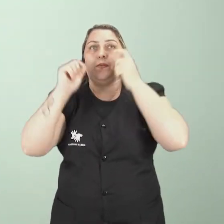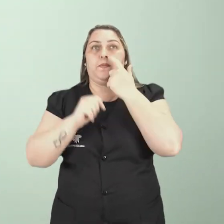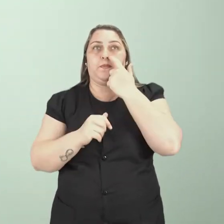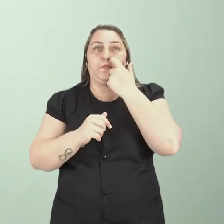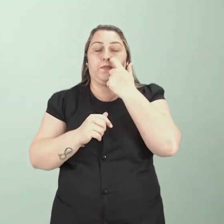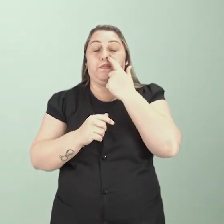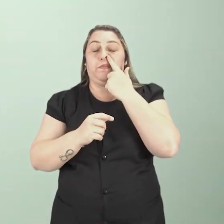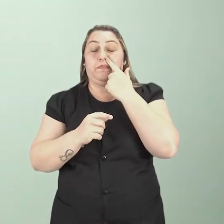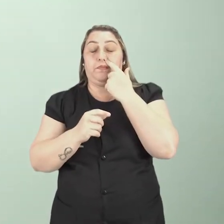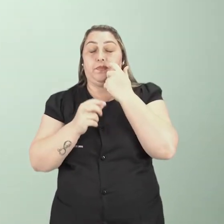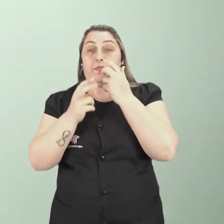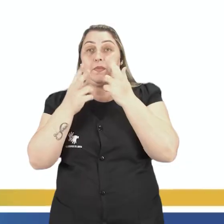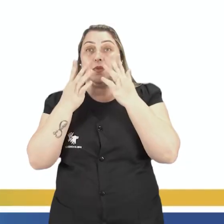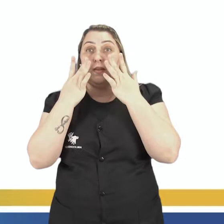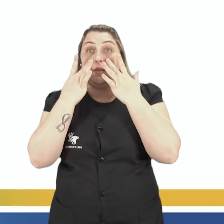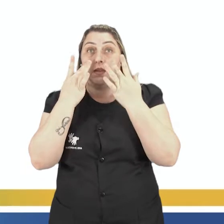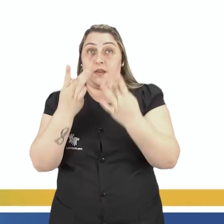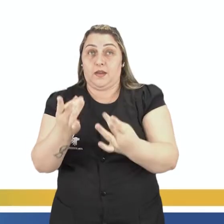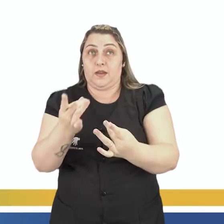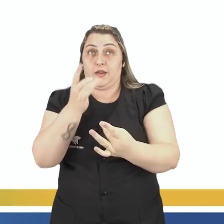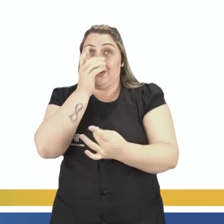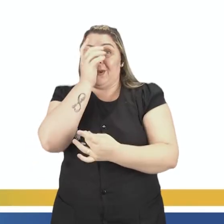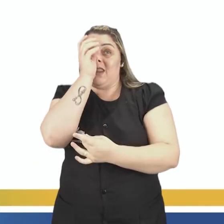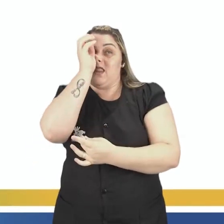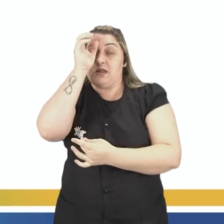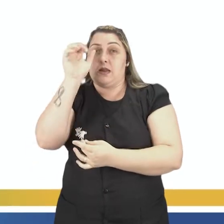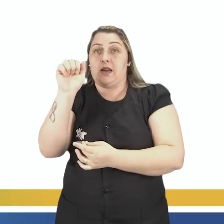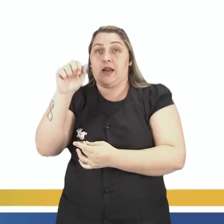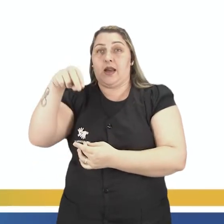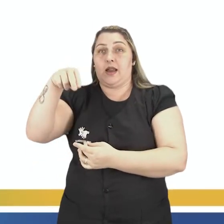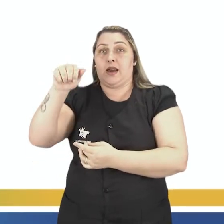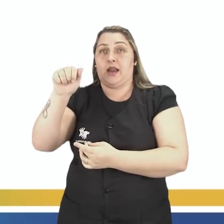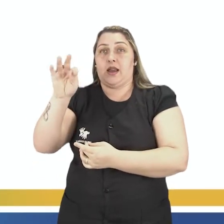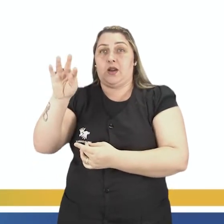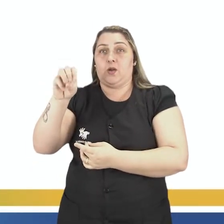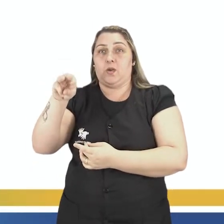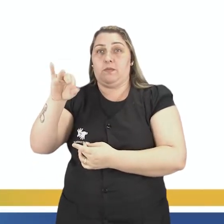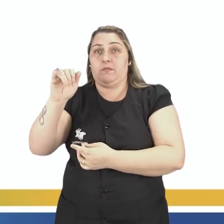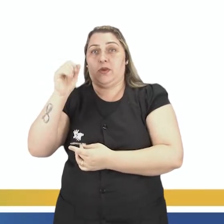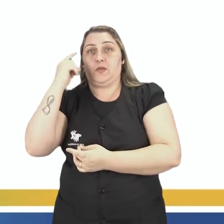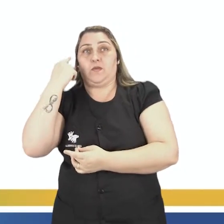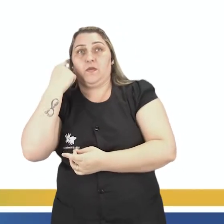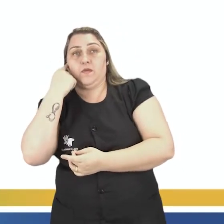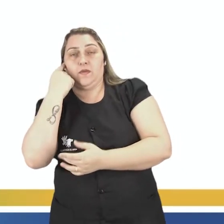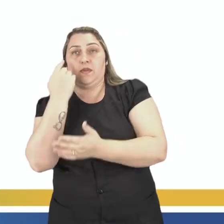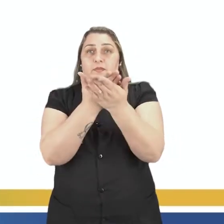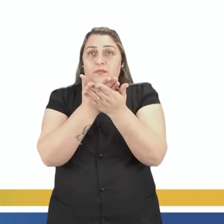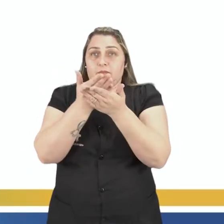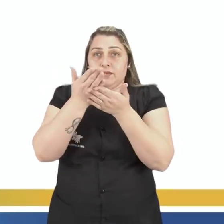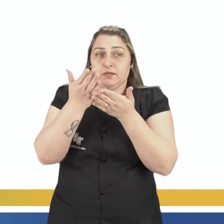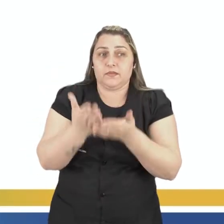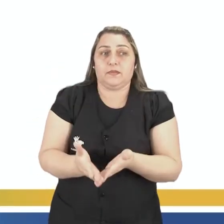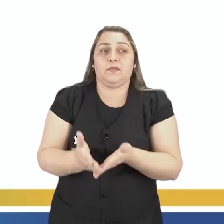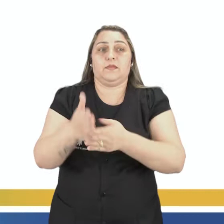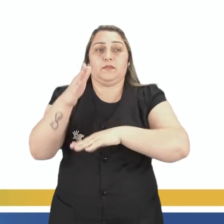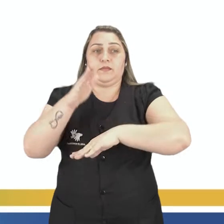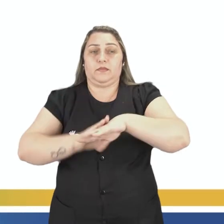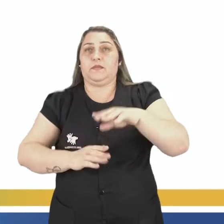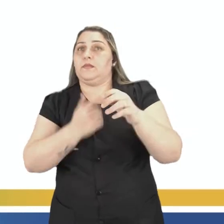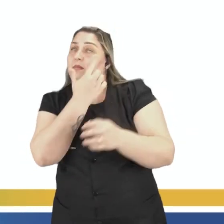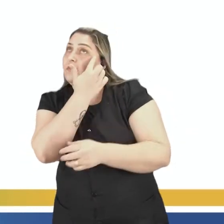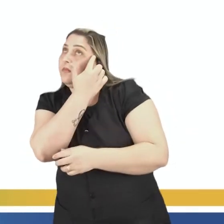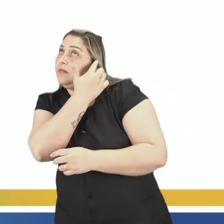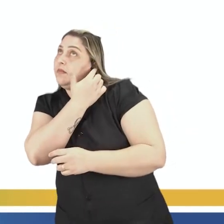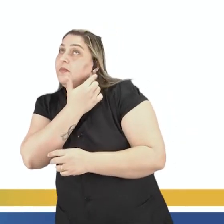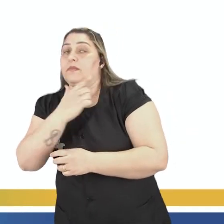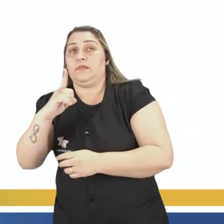Então, observando aí a anatomia do ouvido. Para começar, o que chamamos de orelha